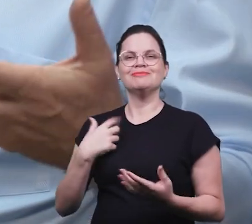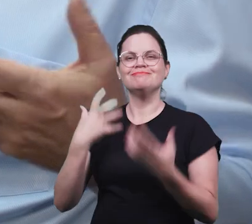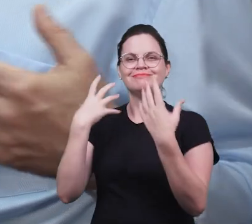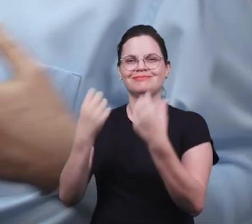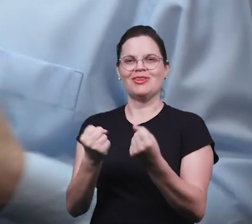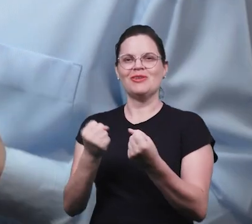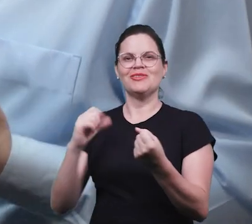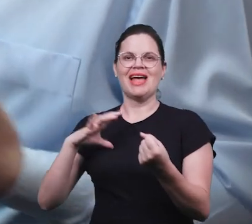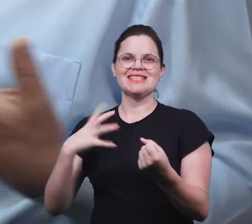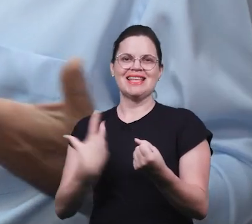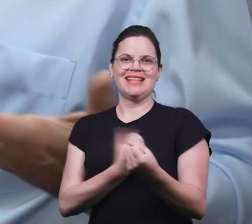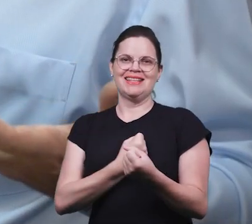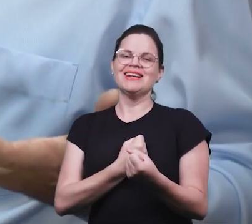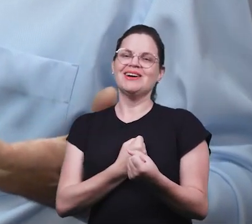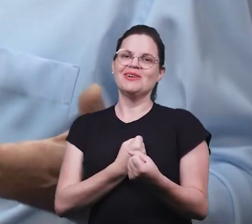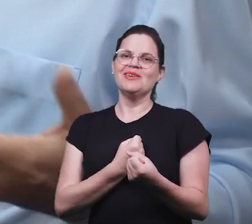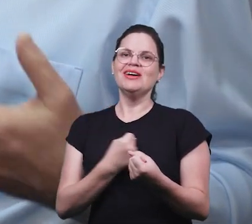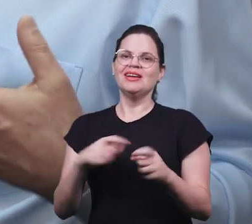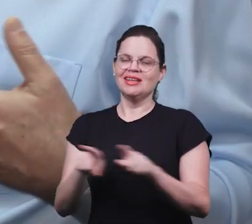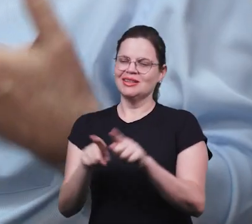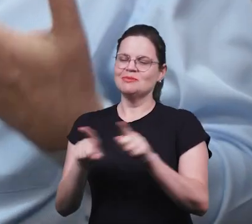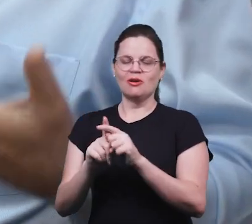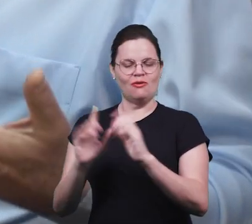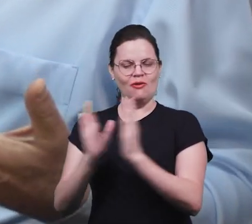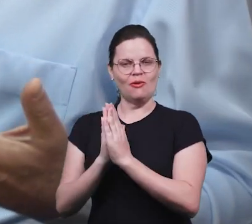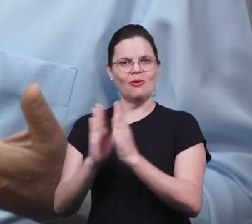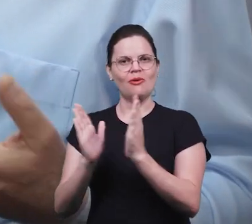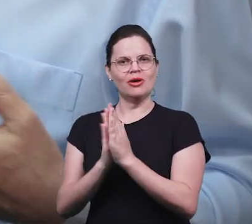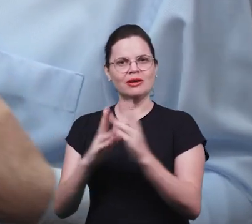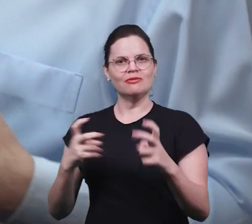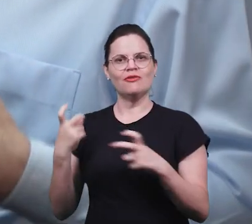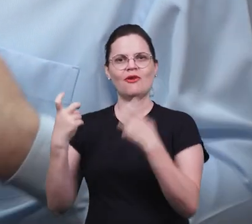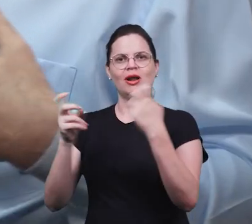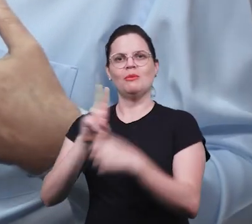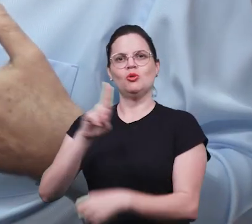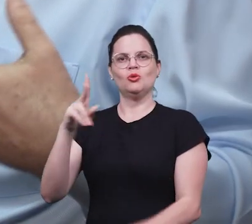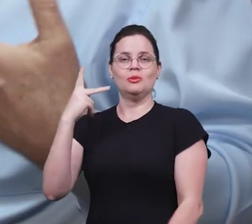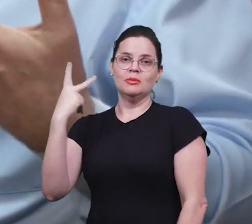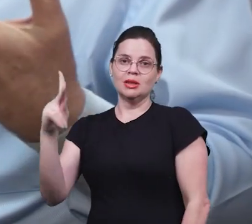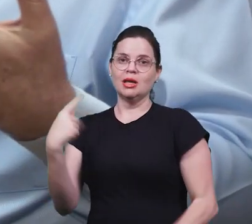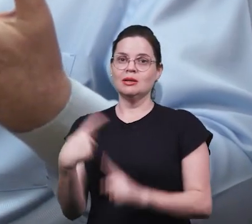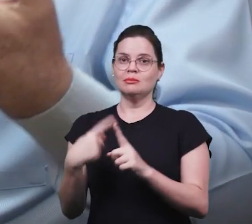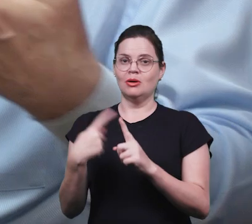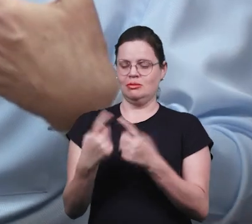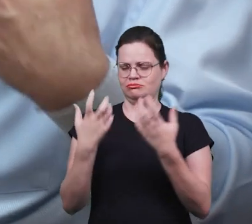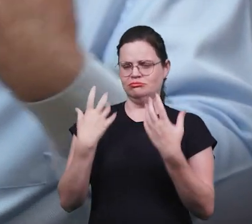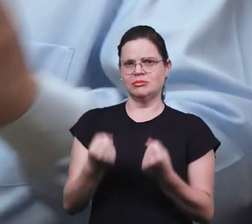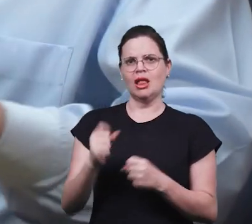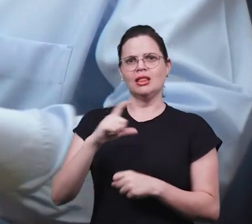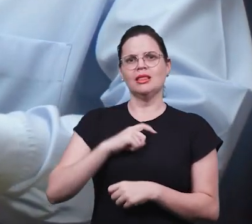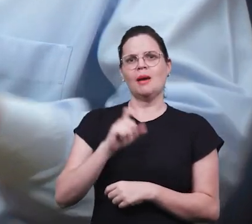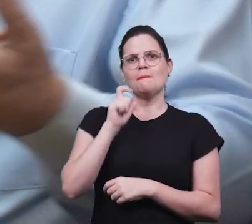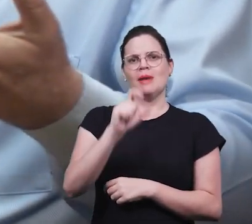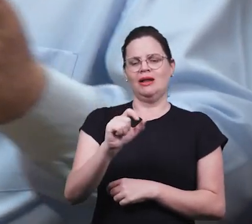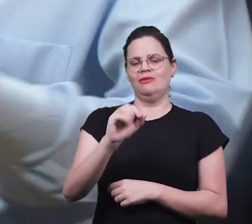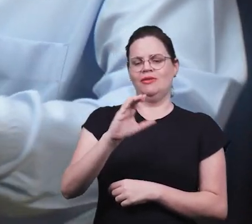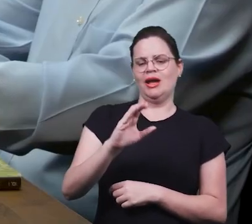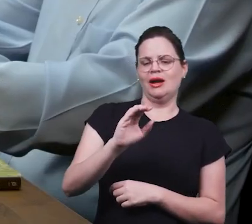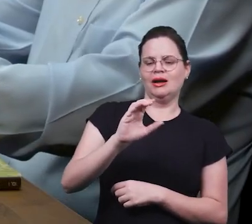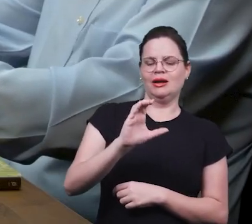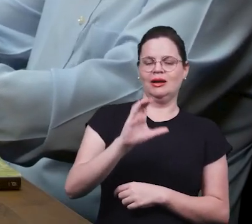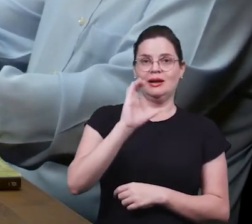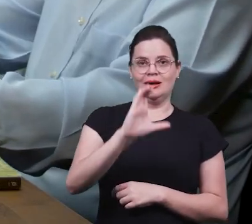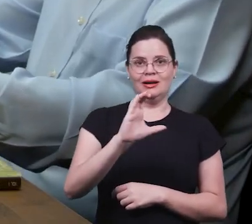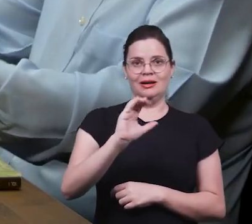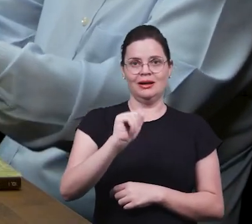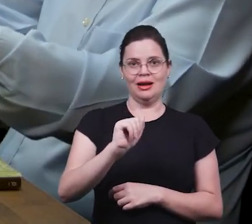o nome do Senhor. Então é isso que o Senhor quer de nós. O cálice da salvação é aquilo que é a bênção da salvação que Jesus